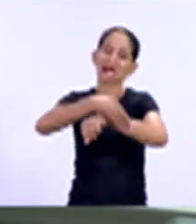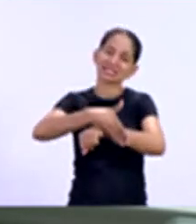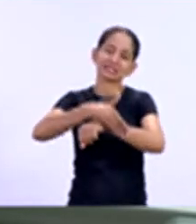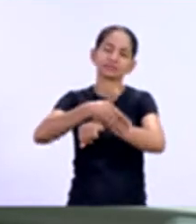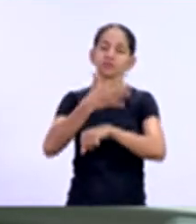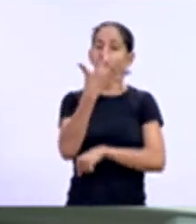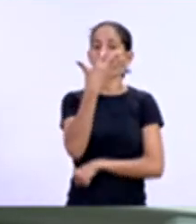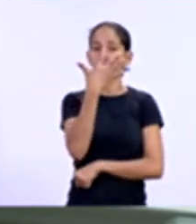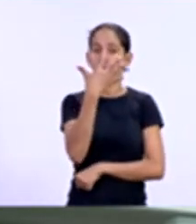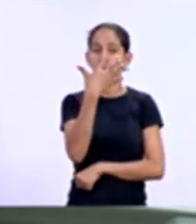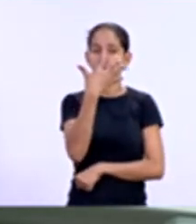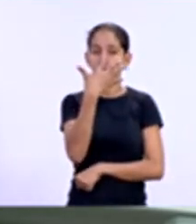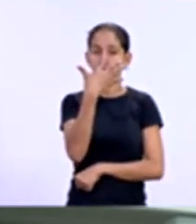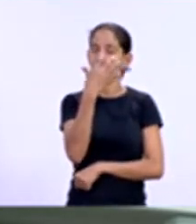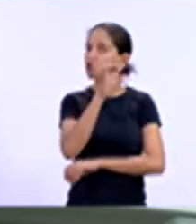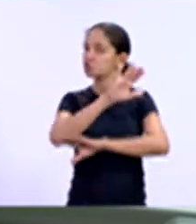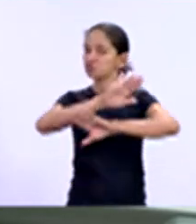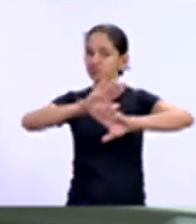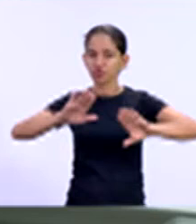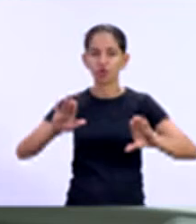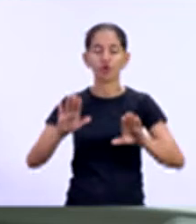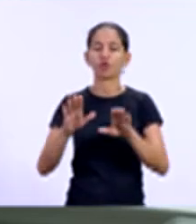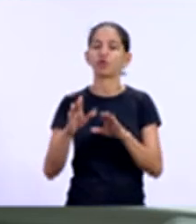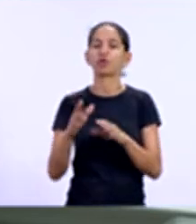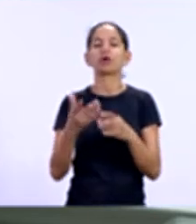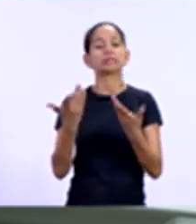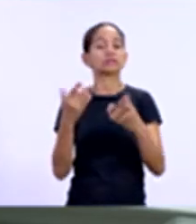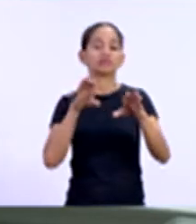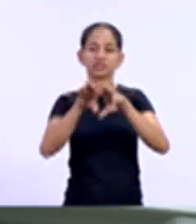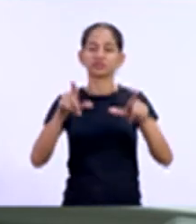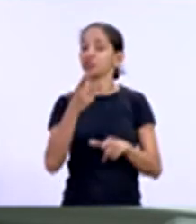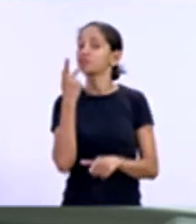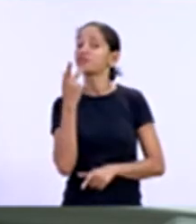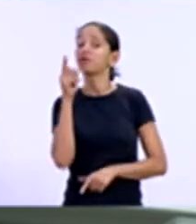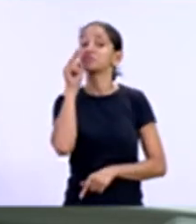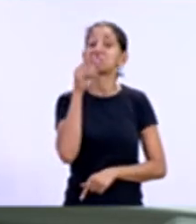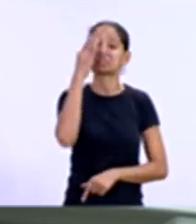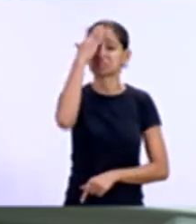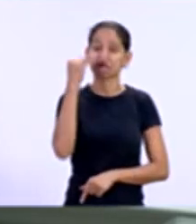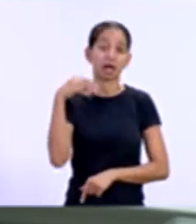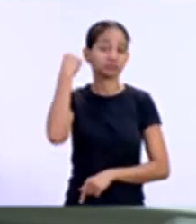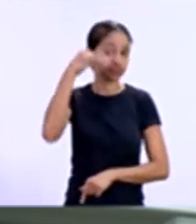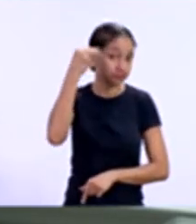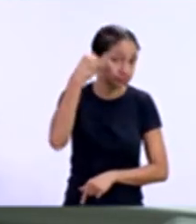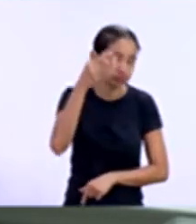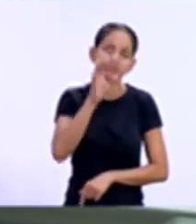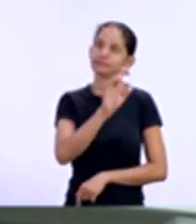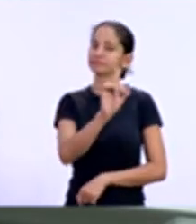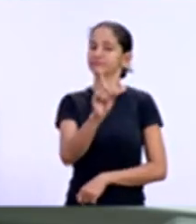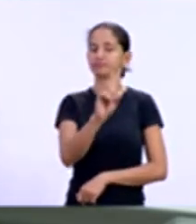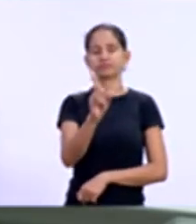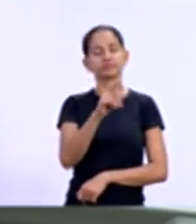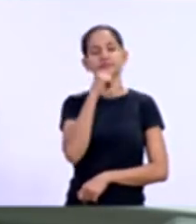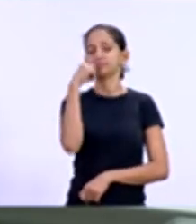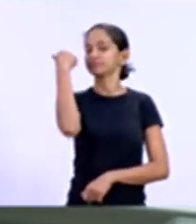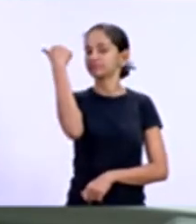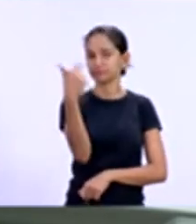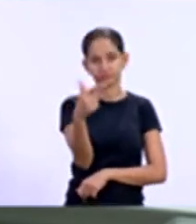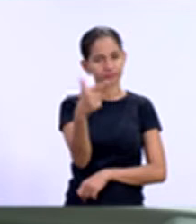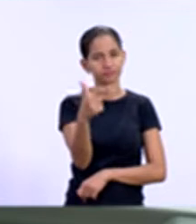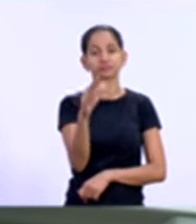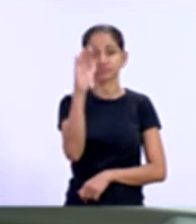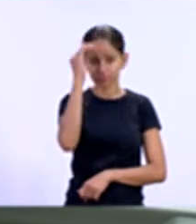confere habilidades, nem um reconhecimento válido, uma validade para